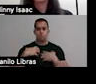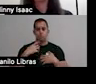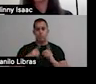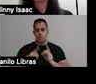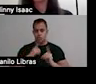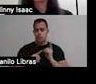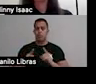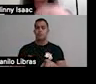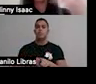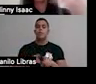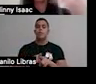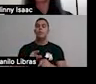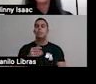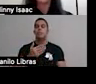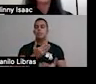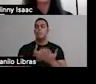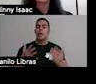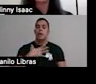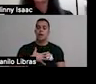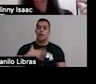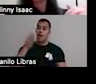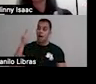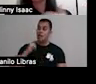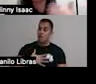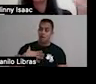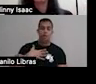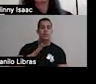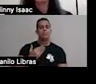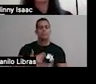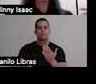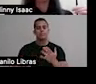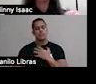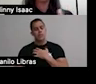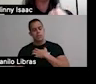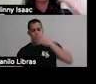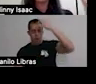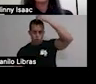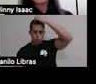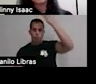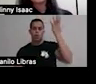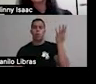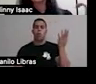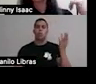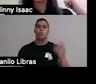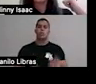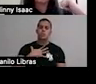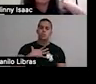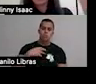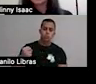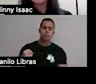de prazer por atividades anteriormente prazerosas, sentimentos de culpa, ideação